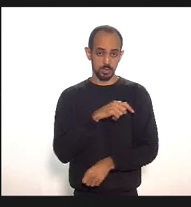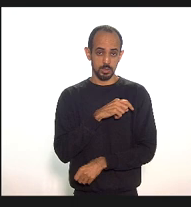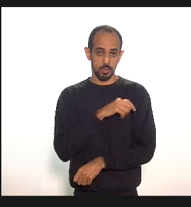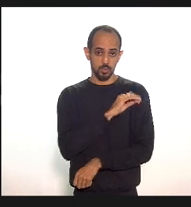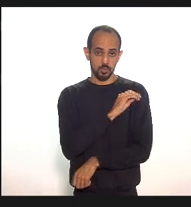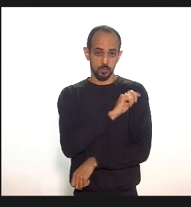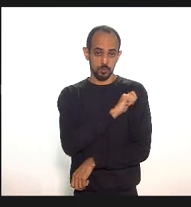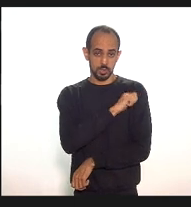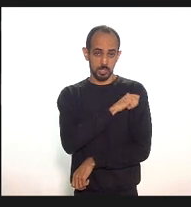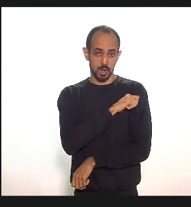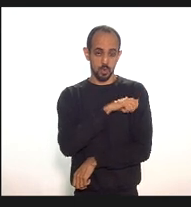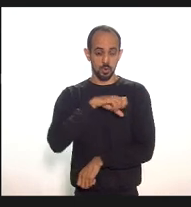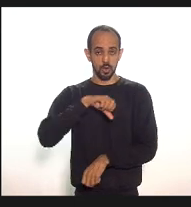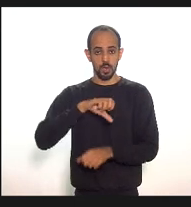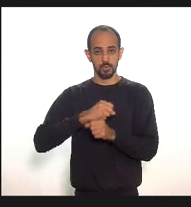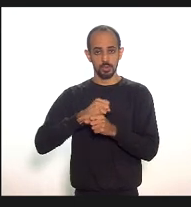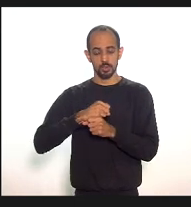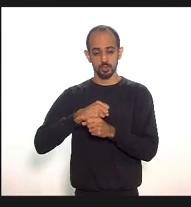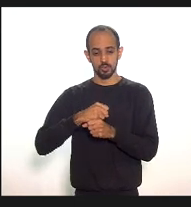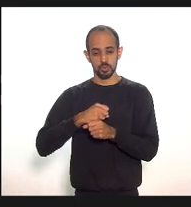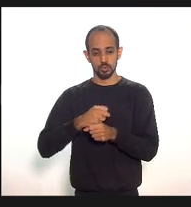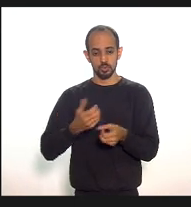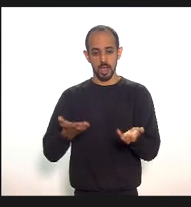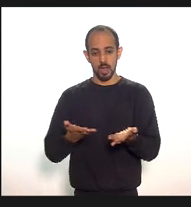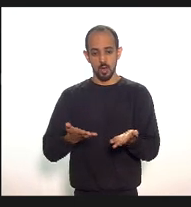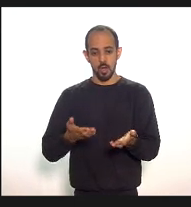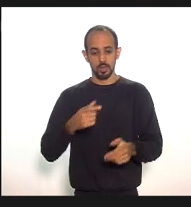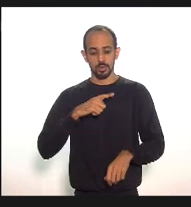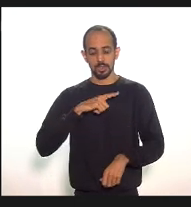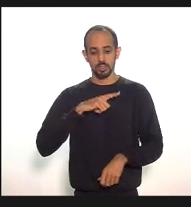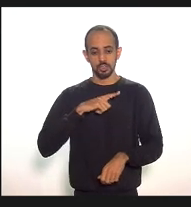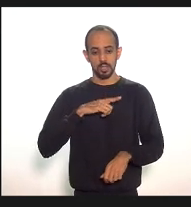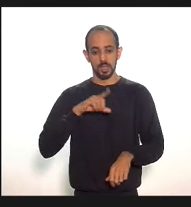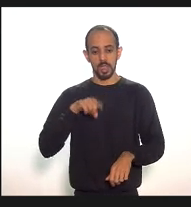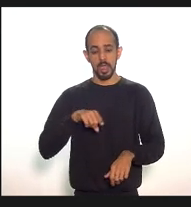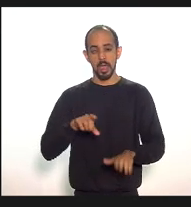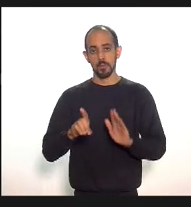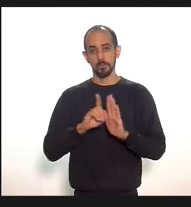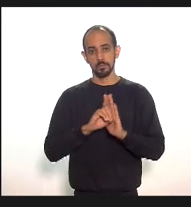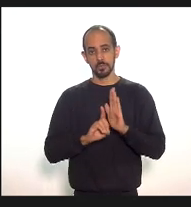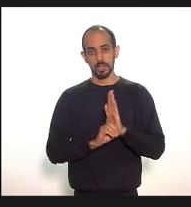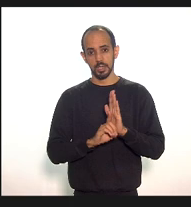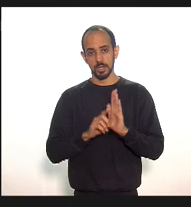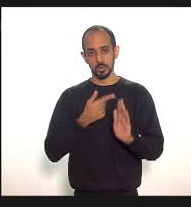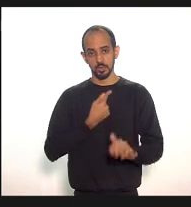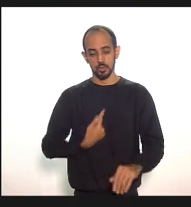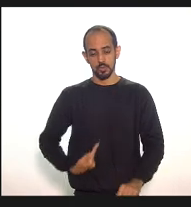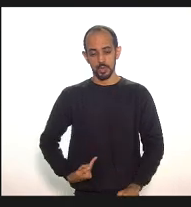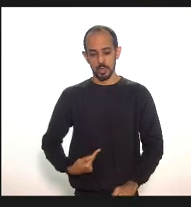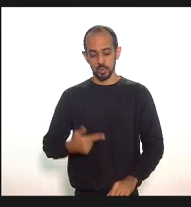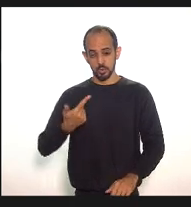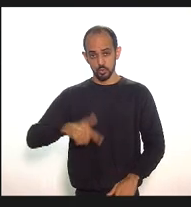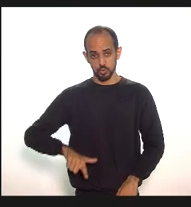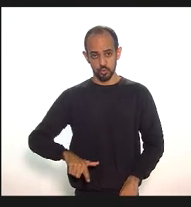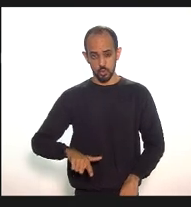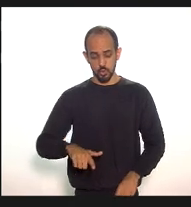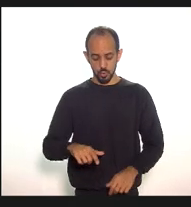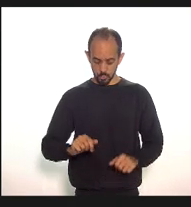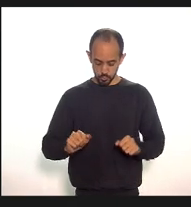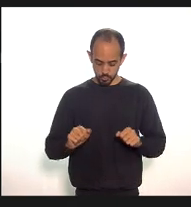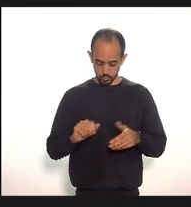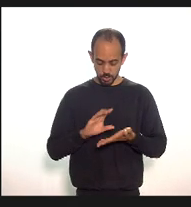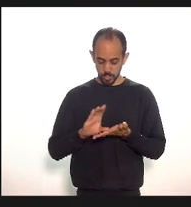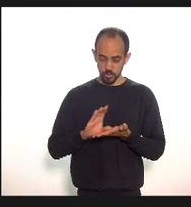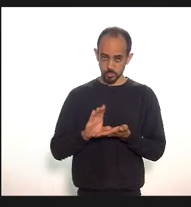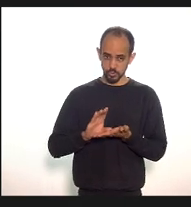9 anos Oi e agora o que a gente tem é um decreto do governador mais uma vez a